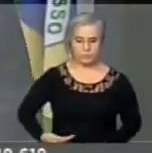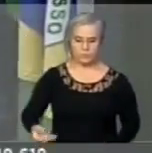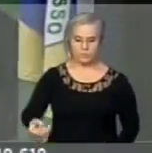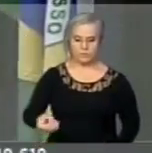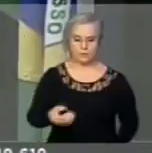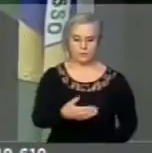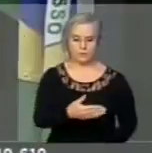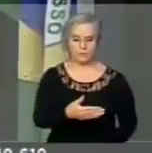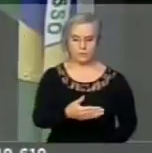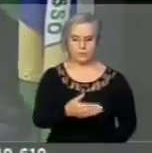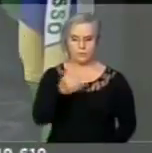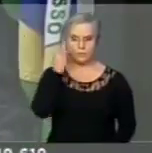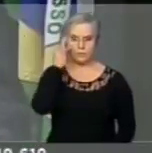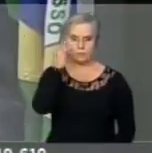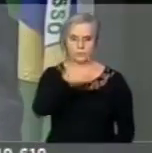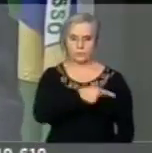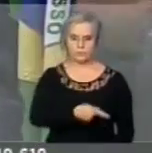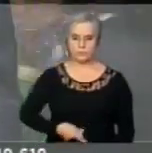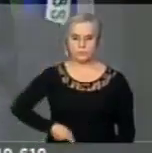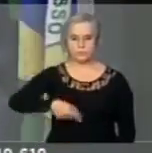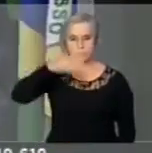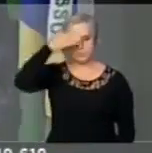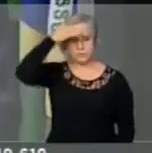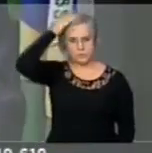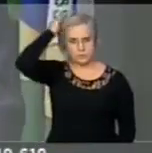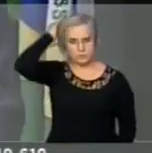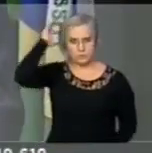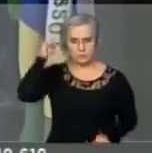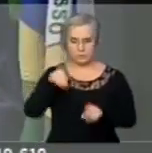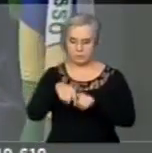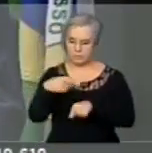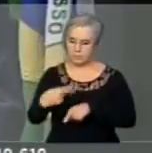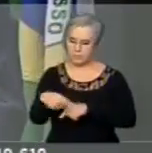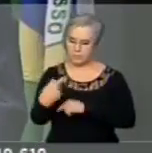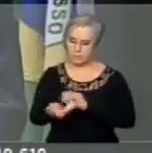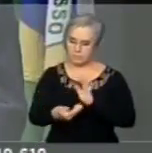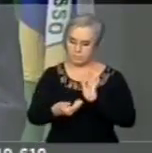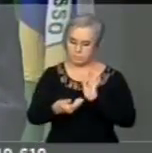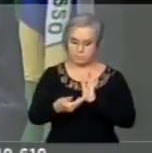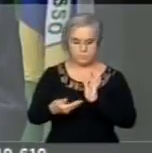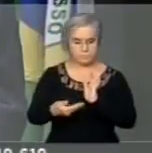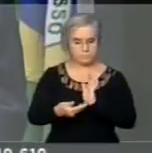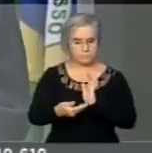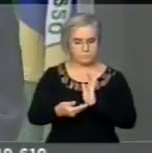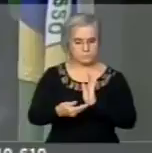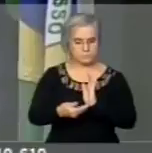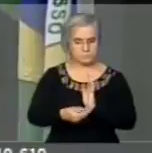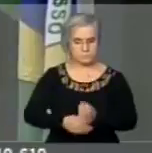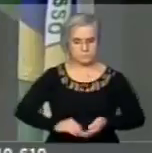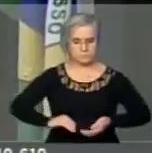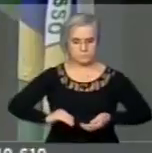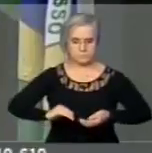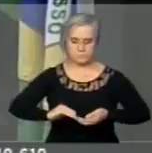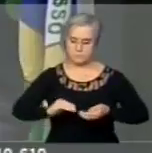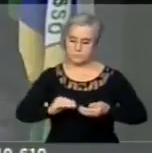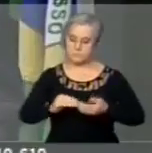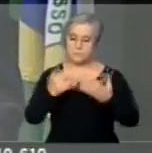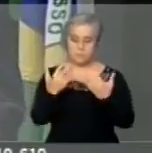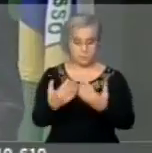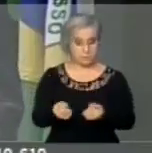do futuro presidente Temer e desse Congresso que, de forma responsável, decretou o impeachment de